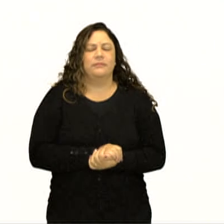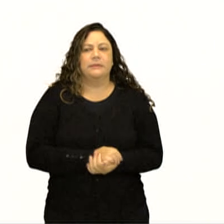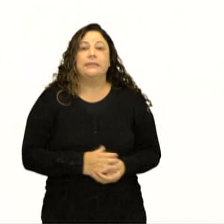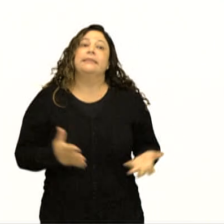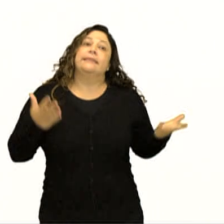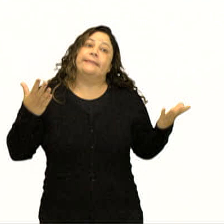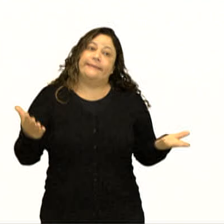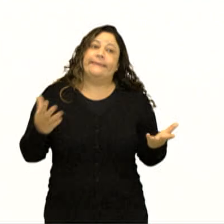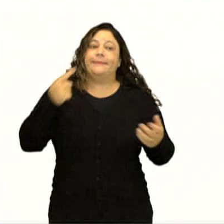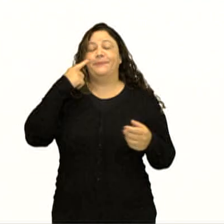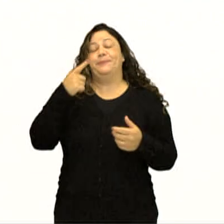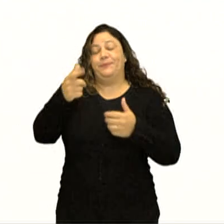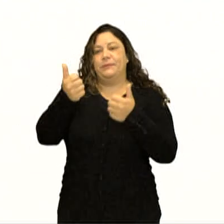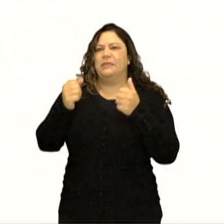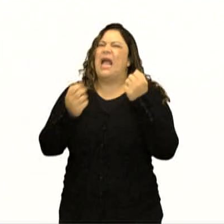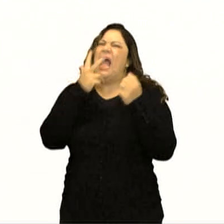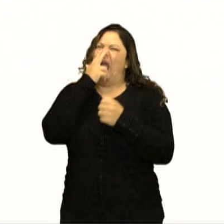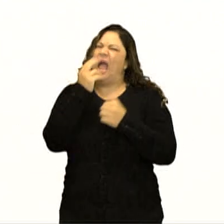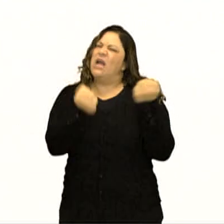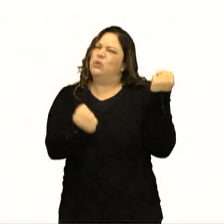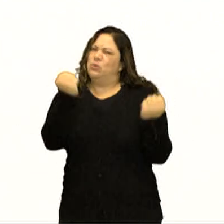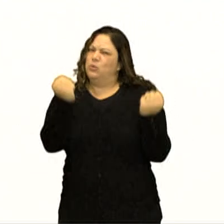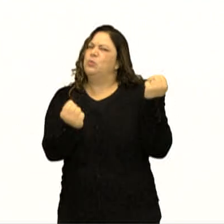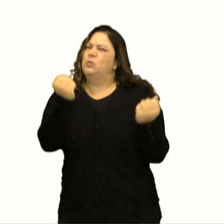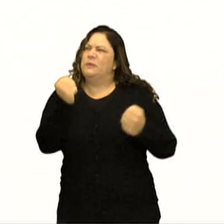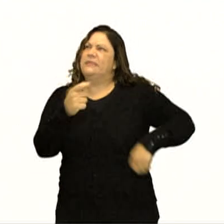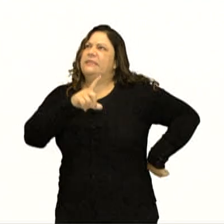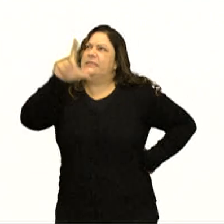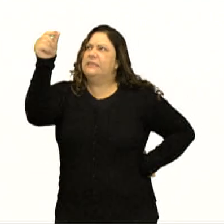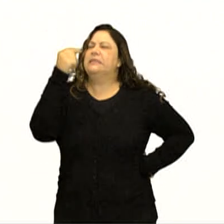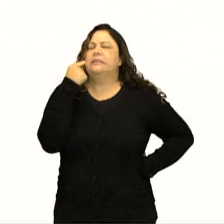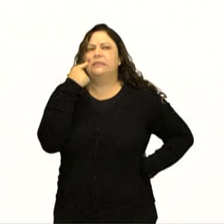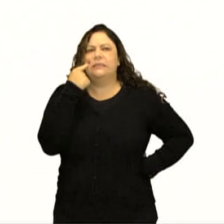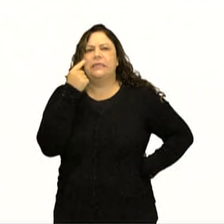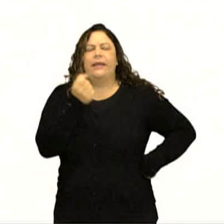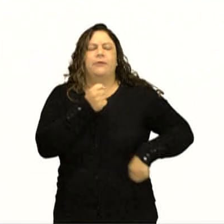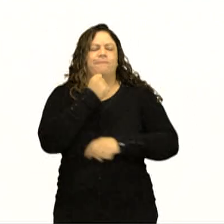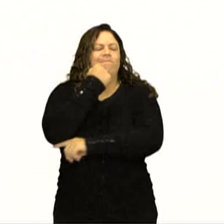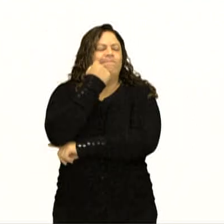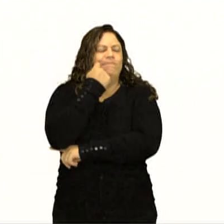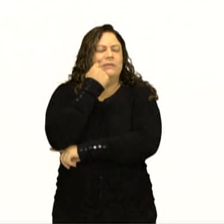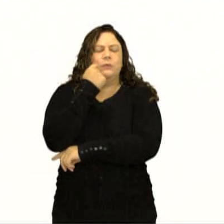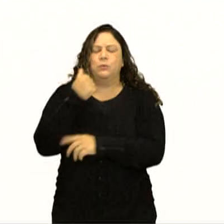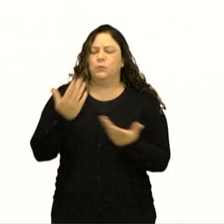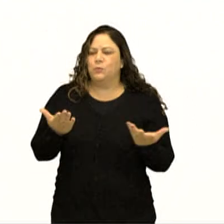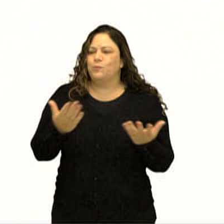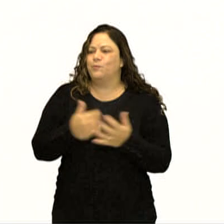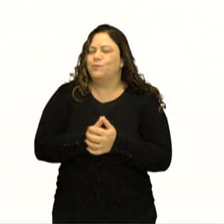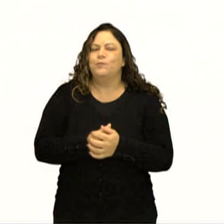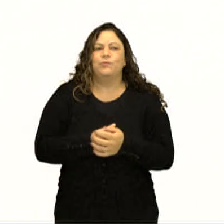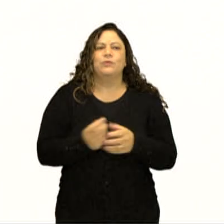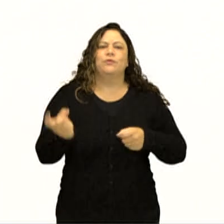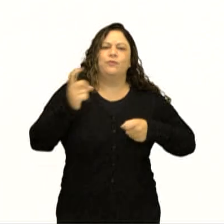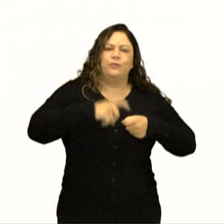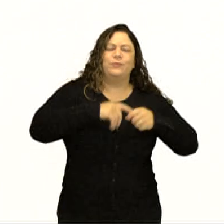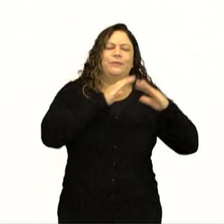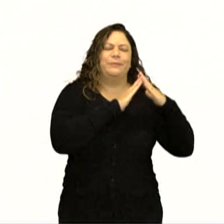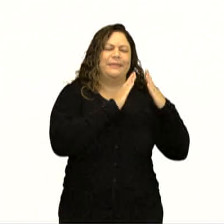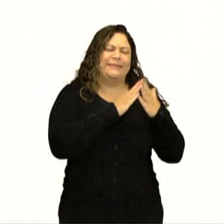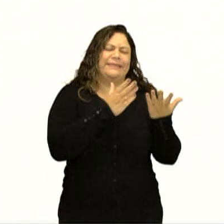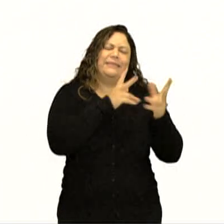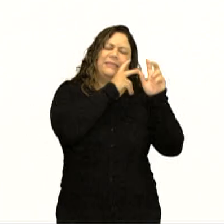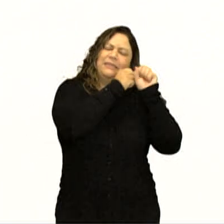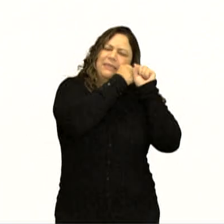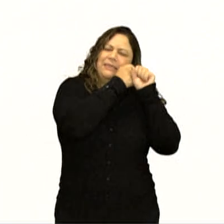Provavelmente foi de carro, pensou Norberto, que logo se pôs a caminho de casa. Deitou-se, mas não